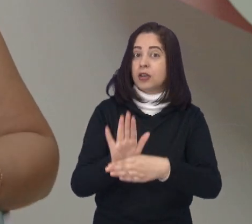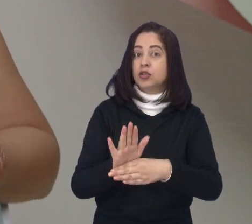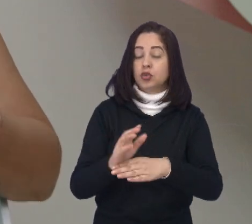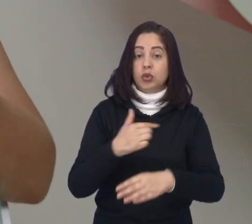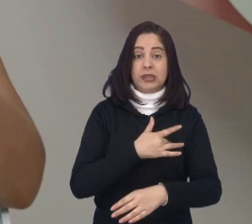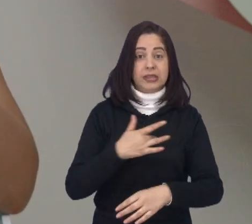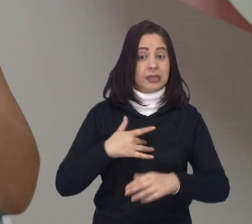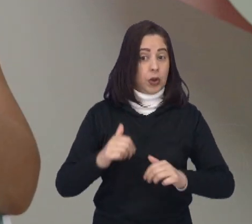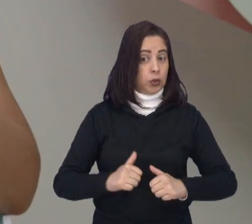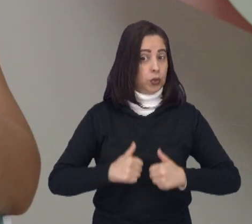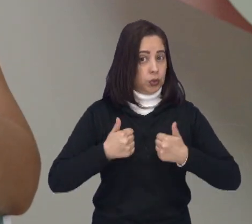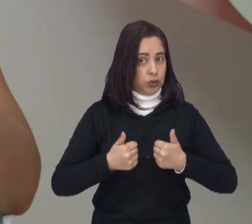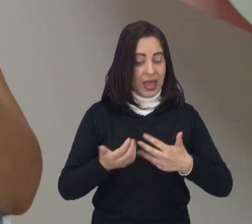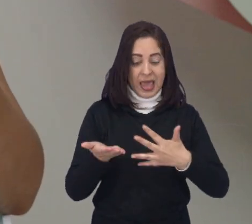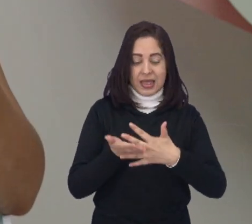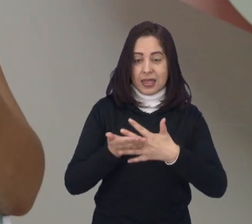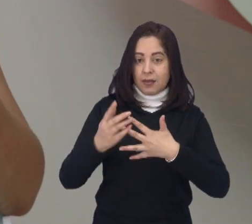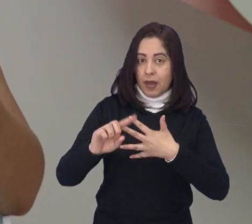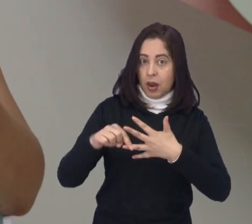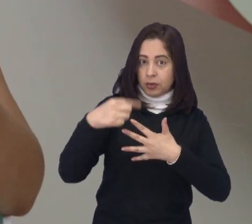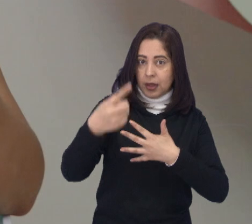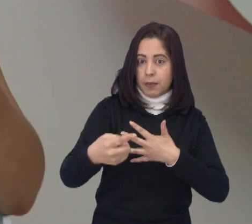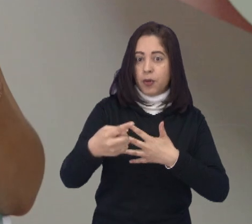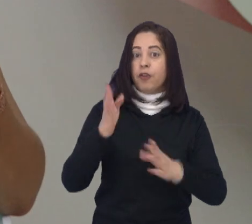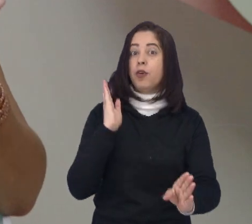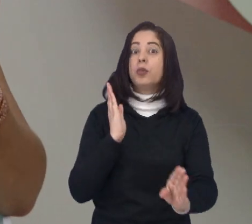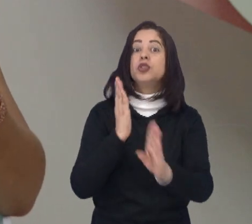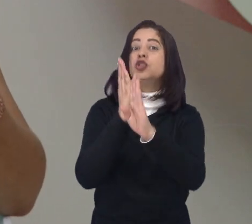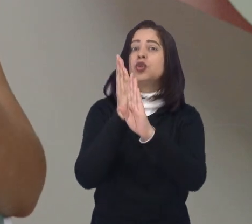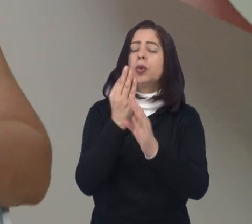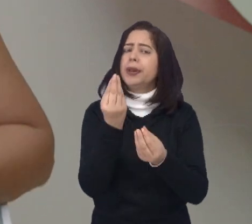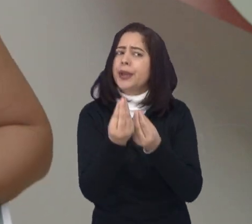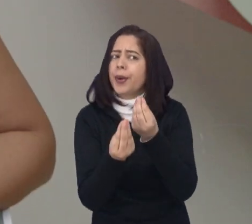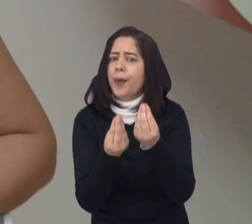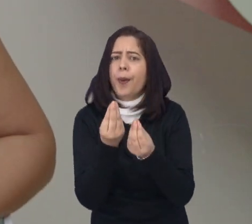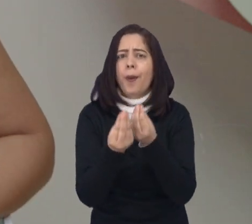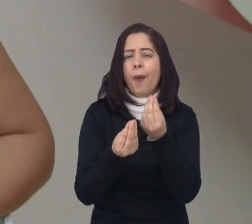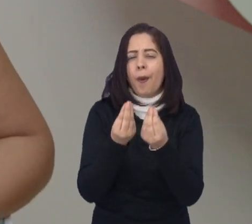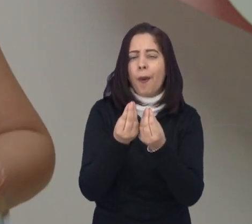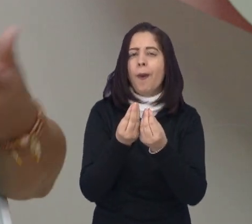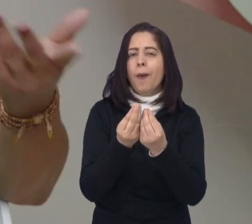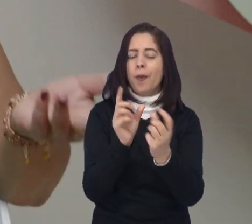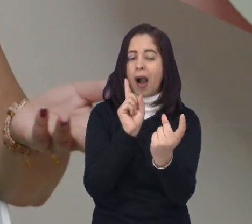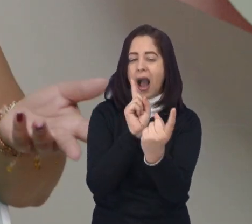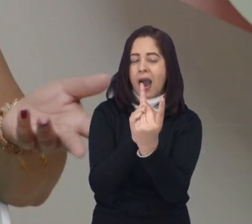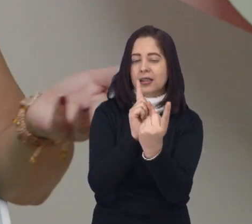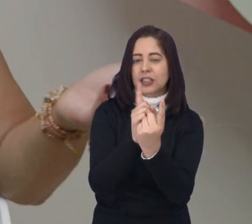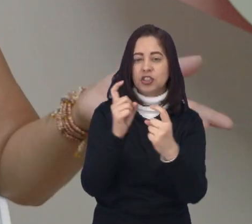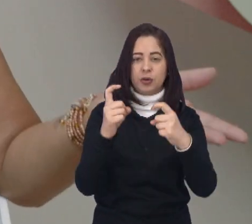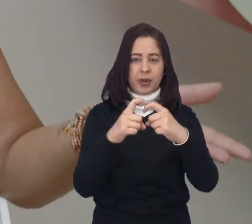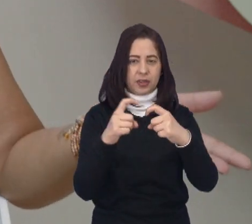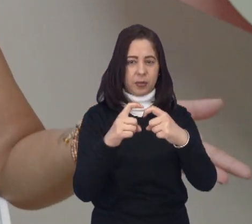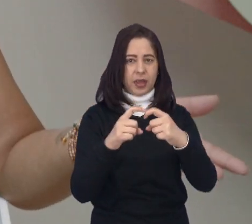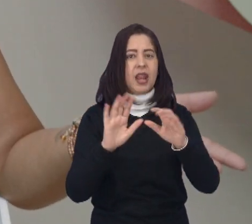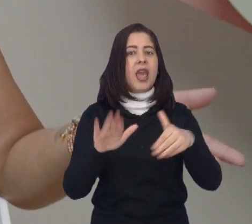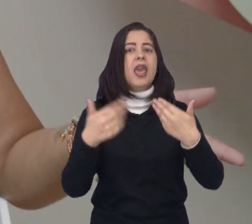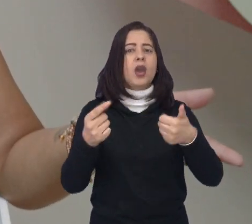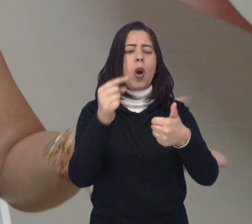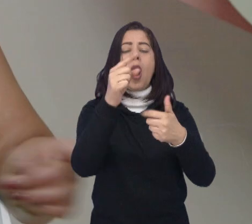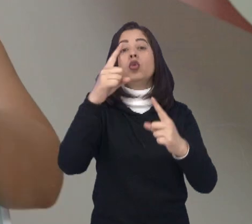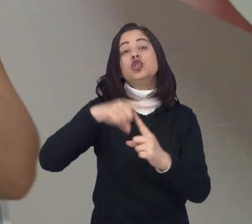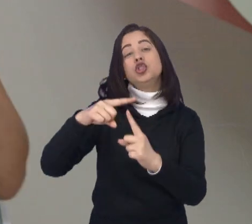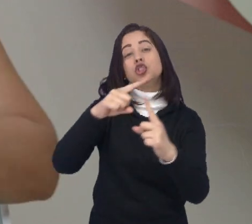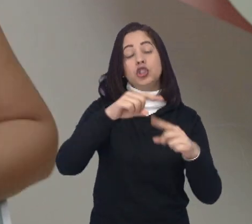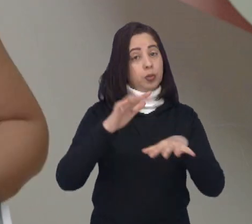ocupacionais. Mas depois do intervalo, a gente descobre como, né, essa consulta pode evitar e quais são essas doenças